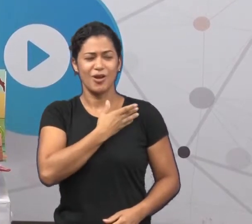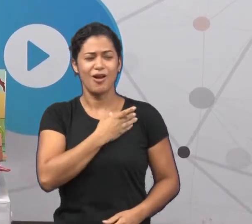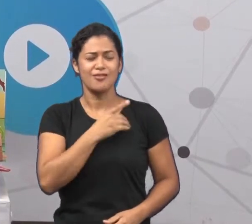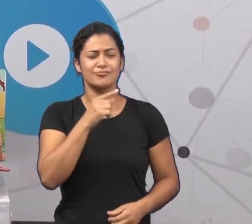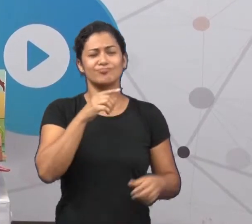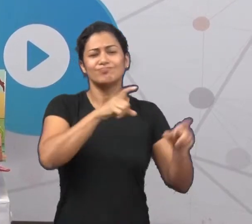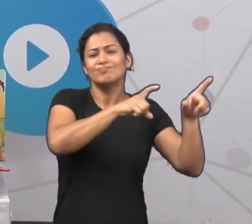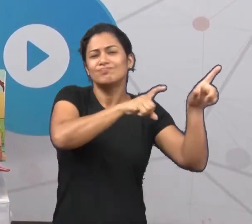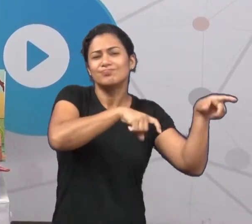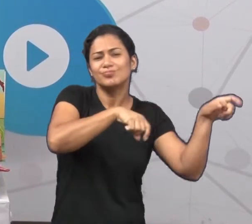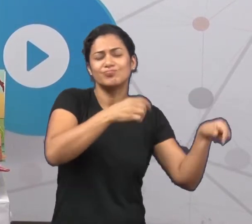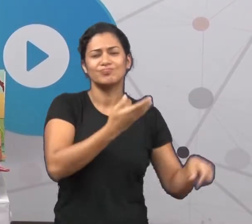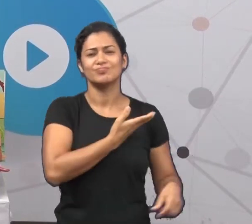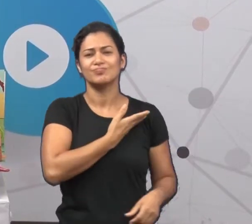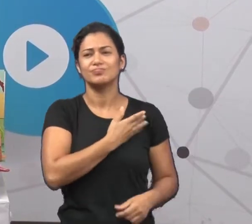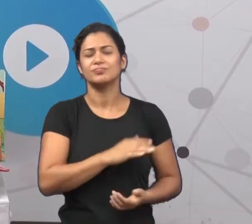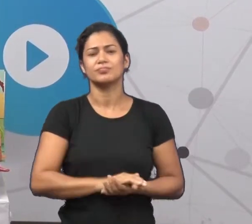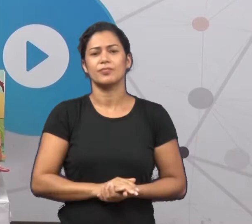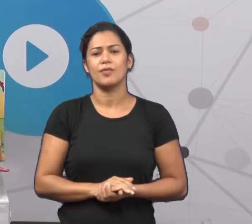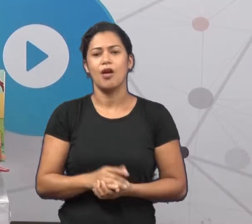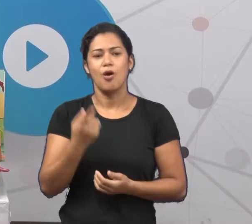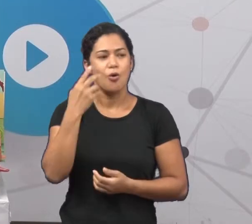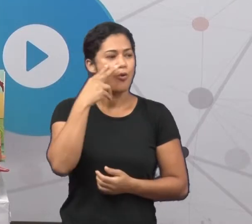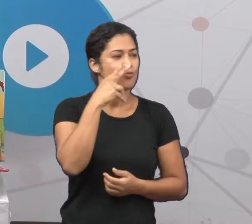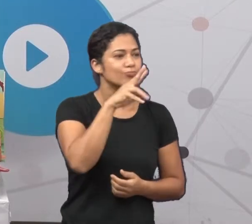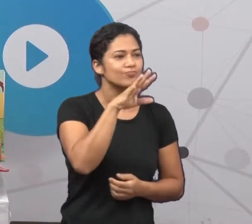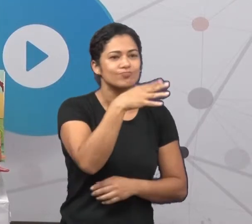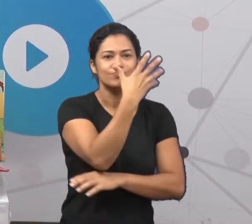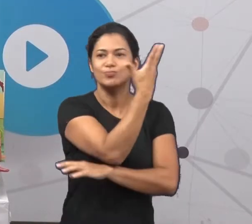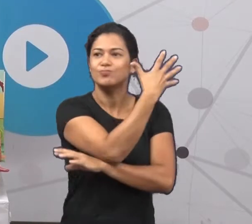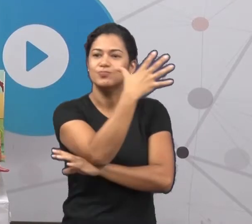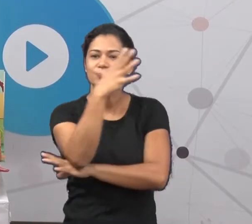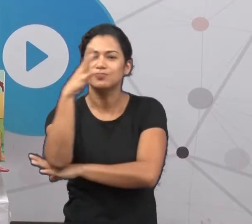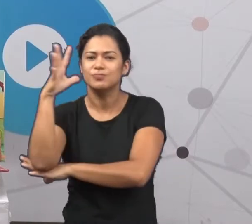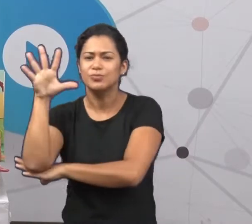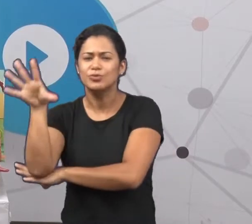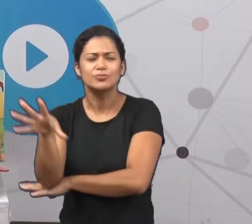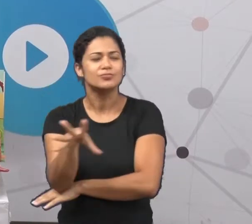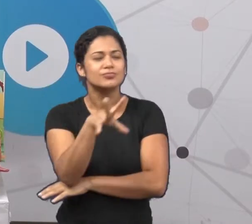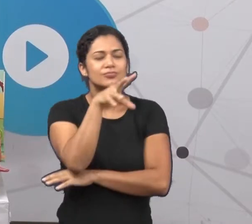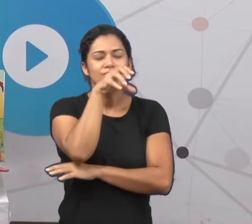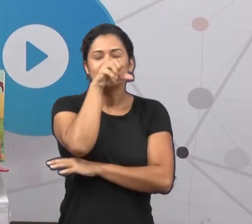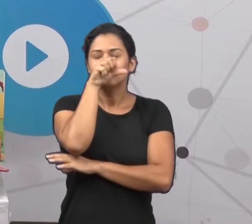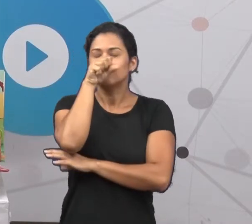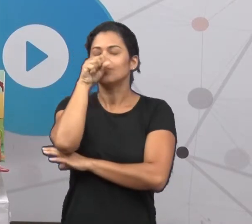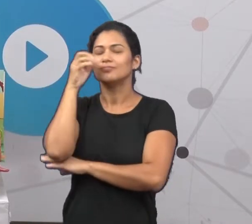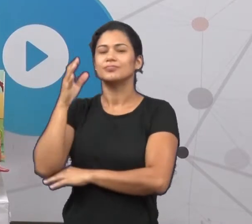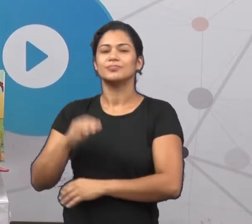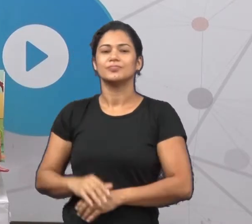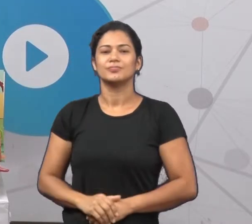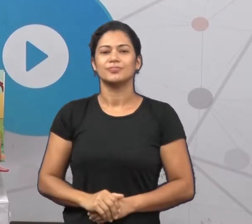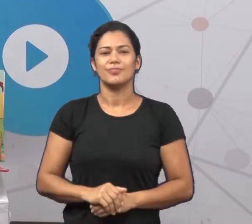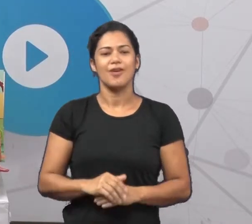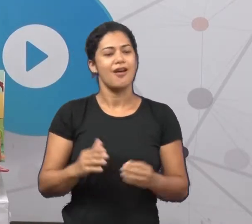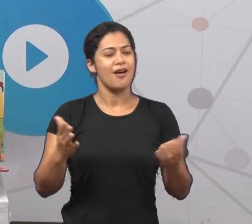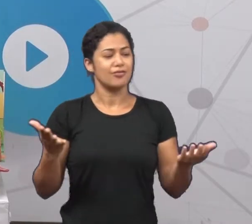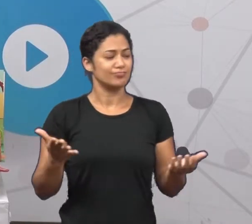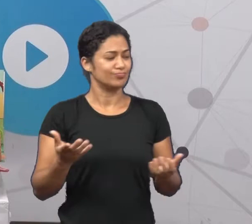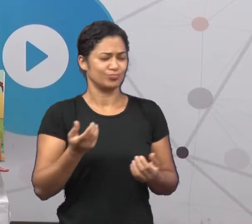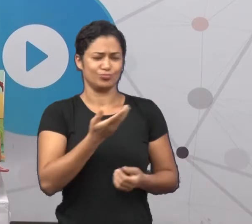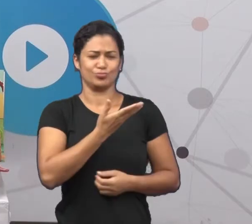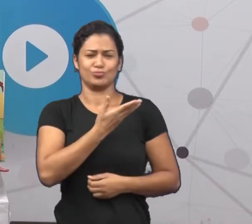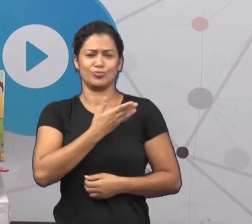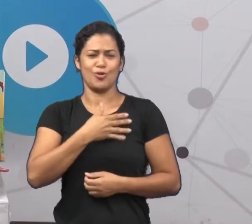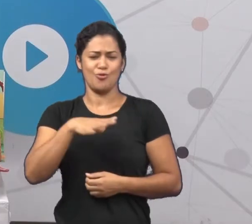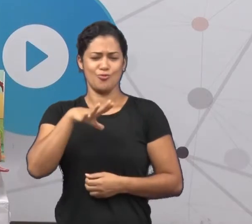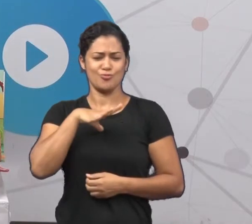no campo e ver a natureza, respirar um ar mais puro. Assim foi o